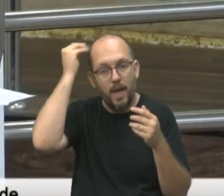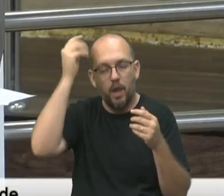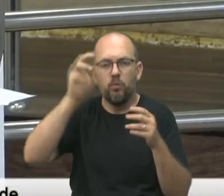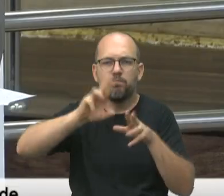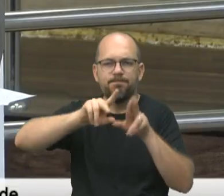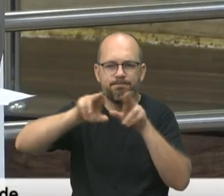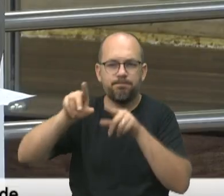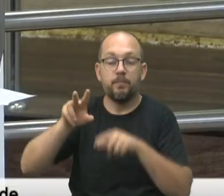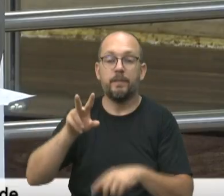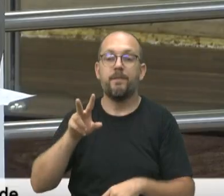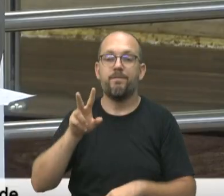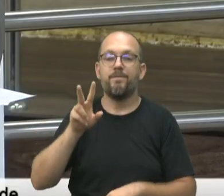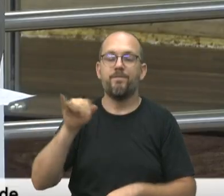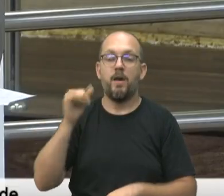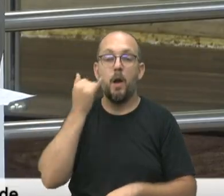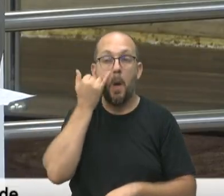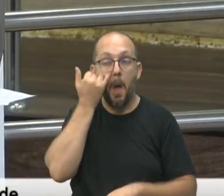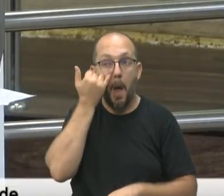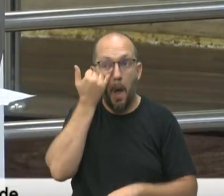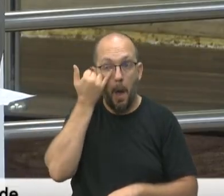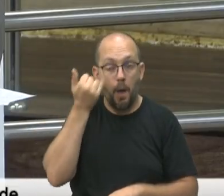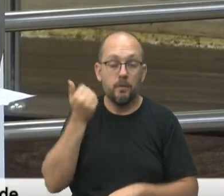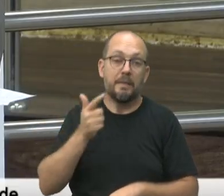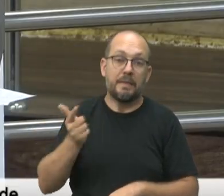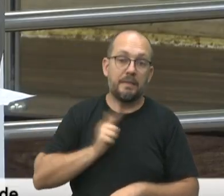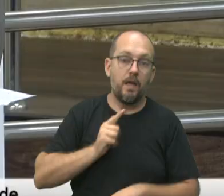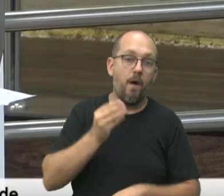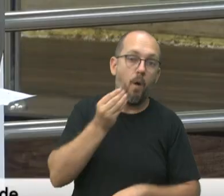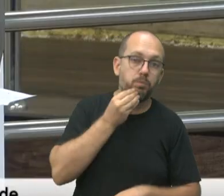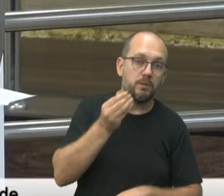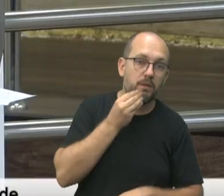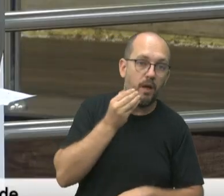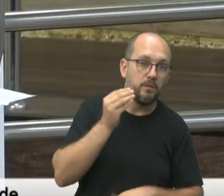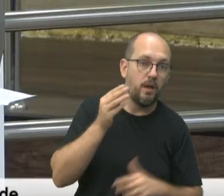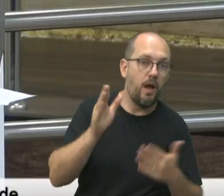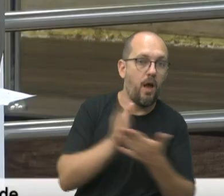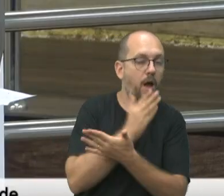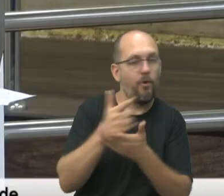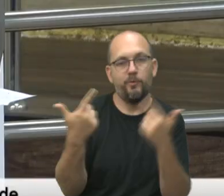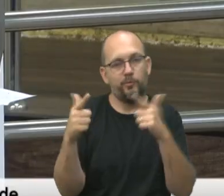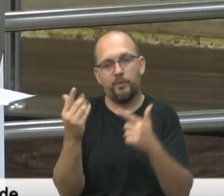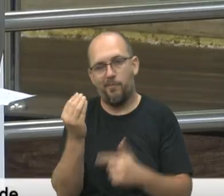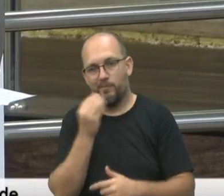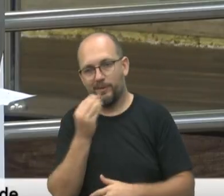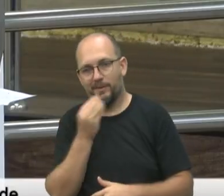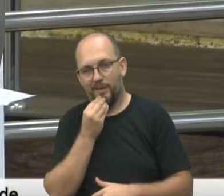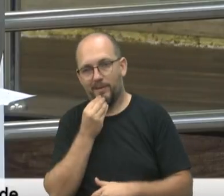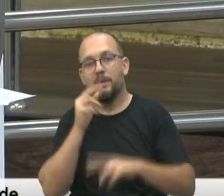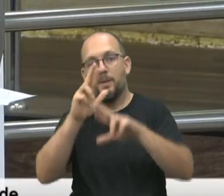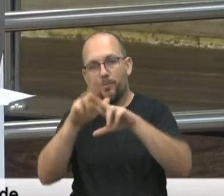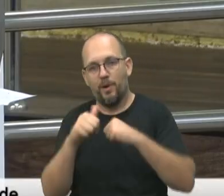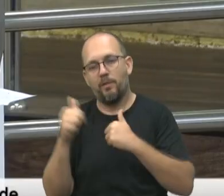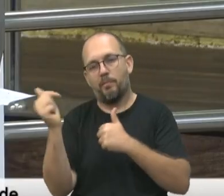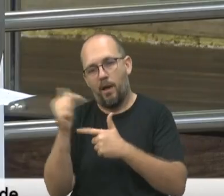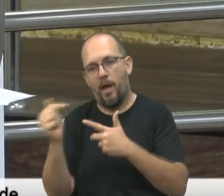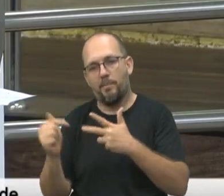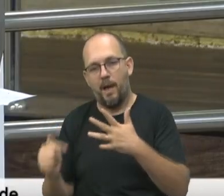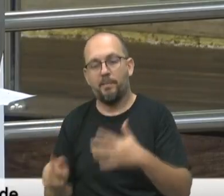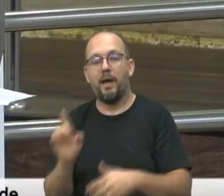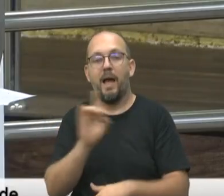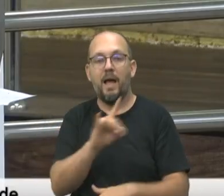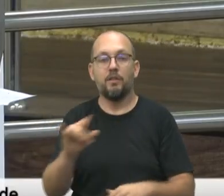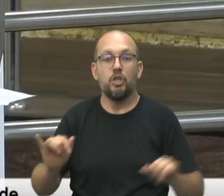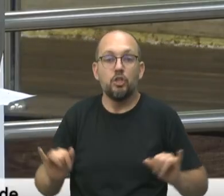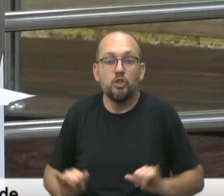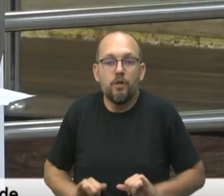vai dizer respeito a oportunidades que você vai ter ou vai deixar de ter? E cada pessoa vai sofrer com a discriminação, com a vida, de